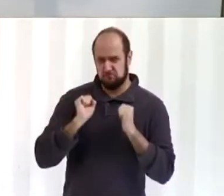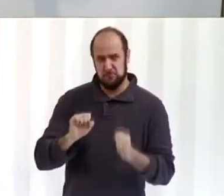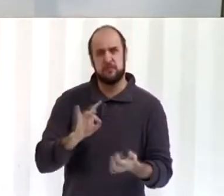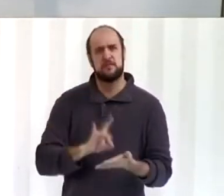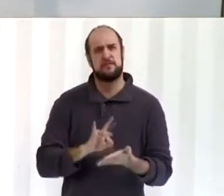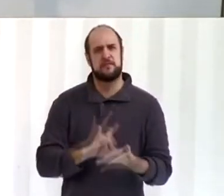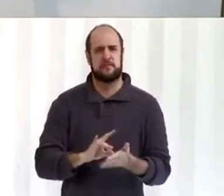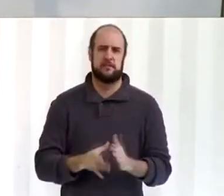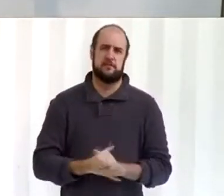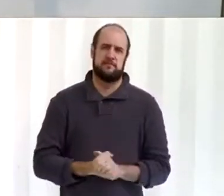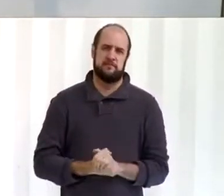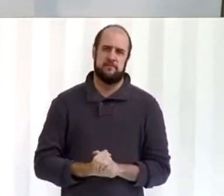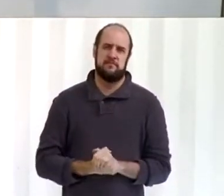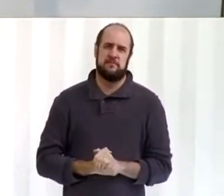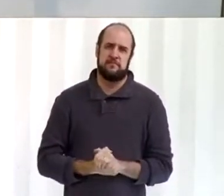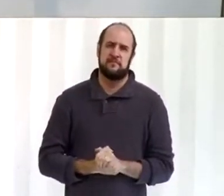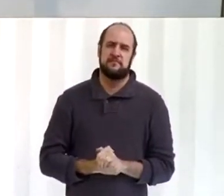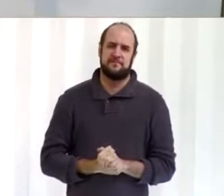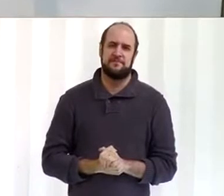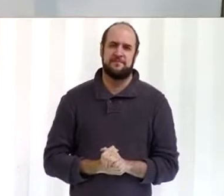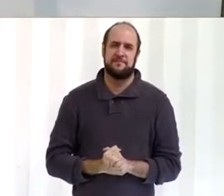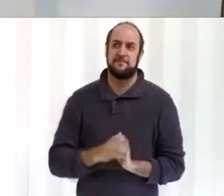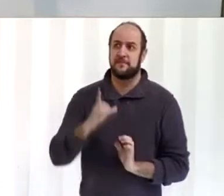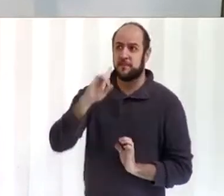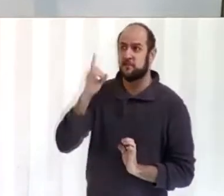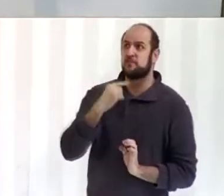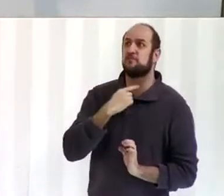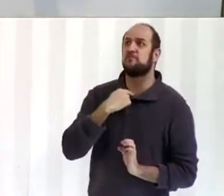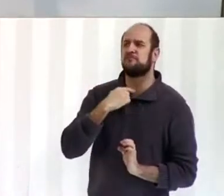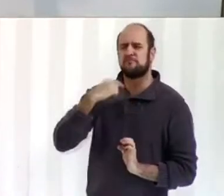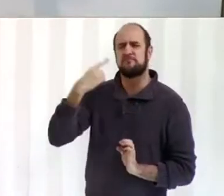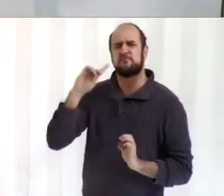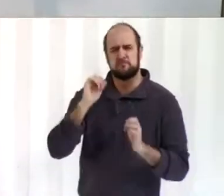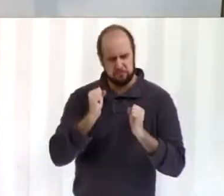Deus querendo, Ele pode fazer o impossível.